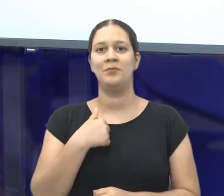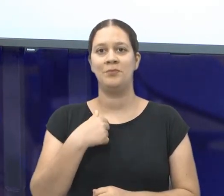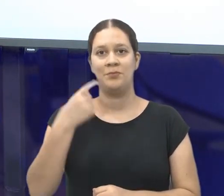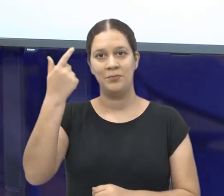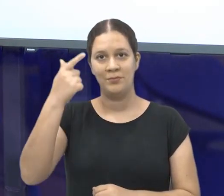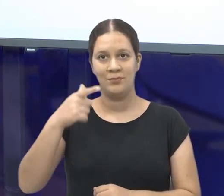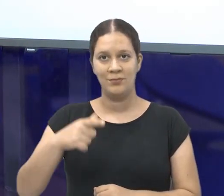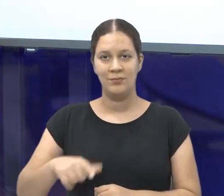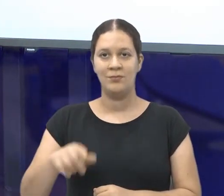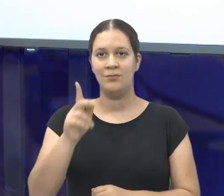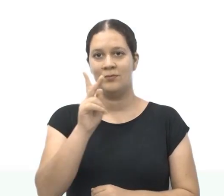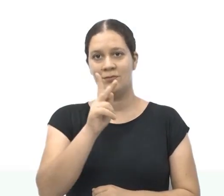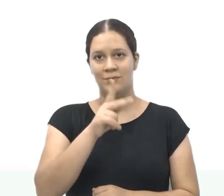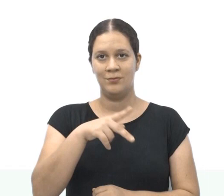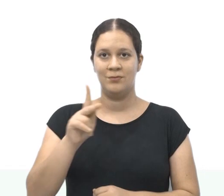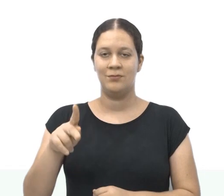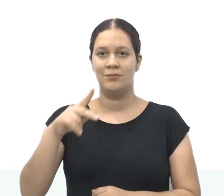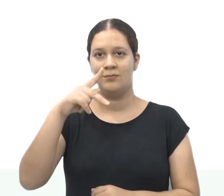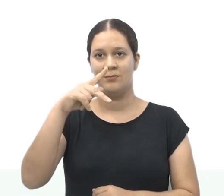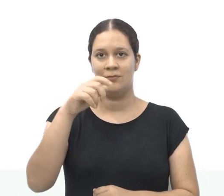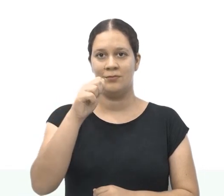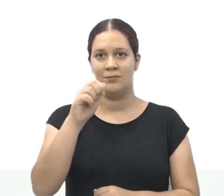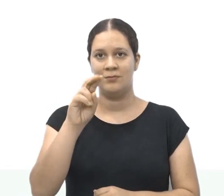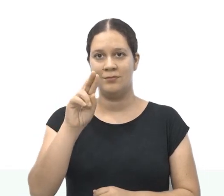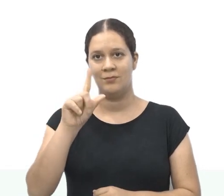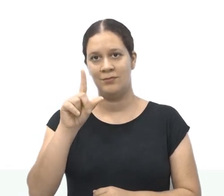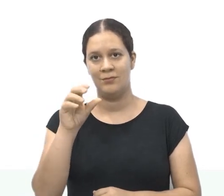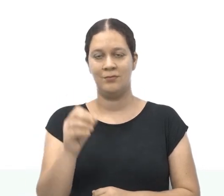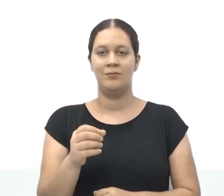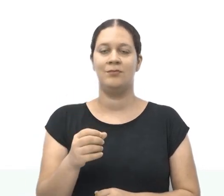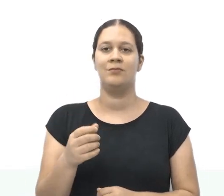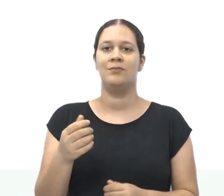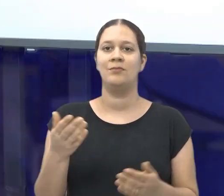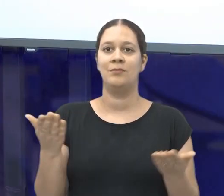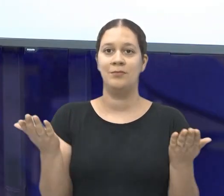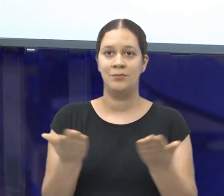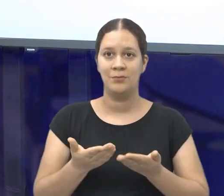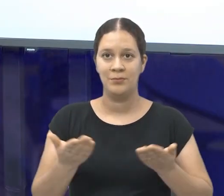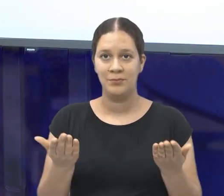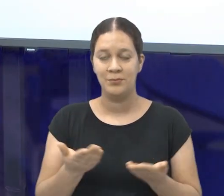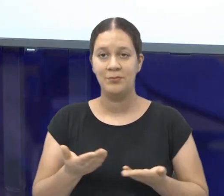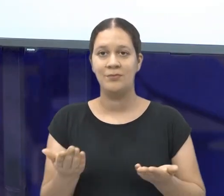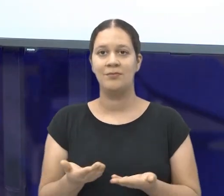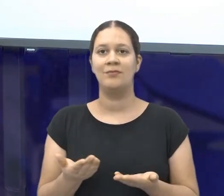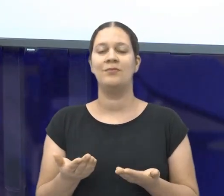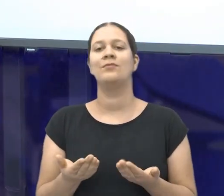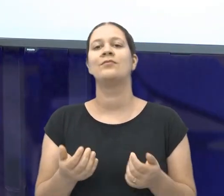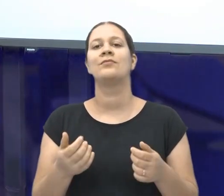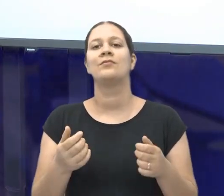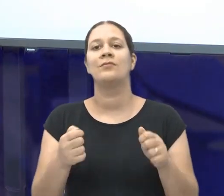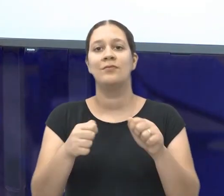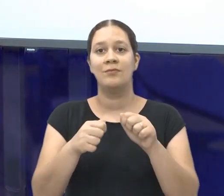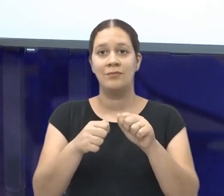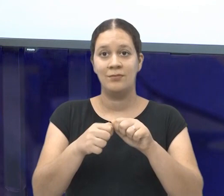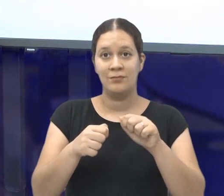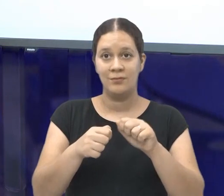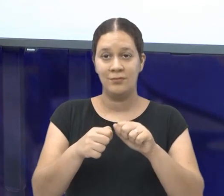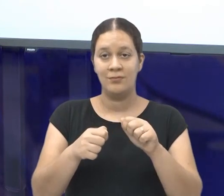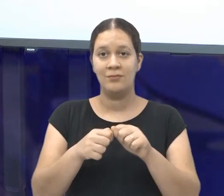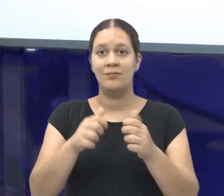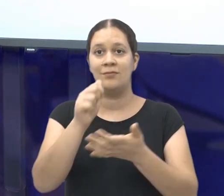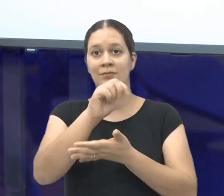novamente, eu sou o professor Paulo Jorge e desta vez nós estamos aqui para fazer a correção